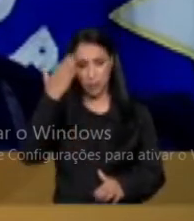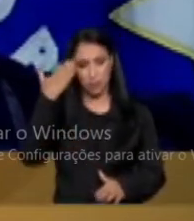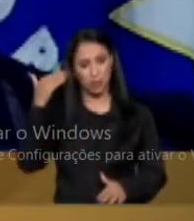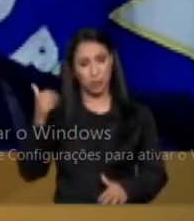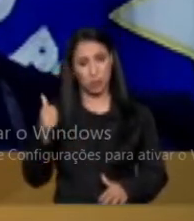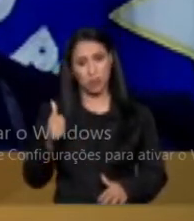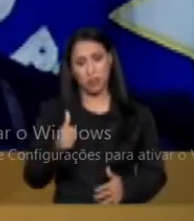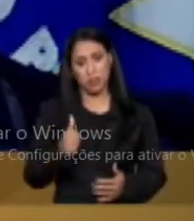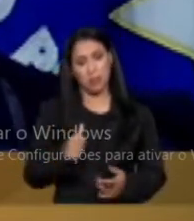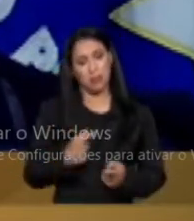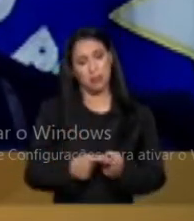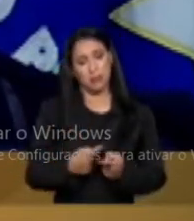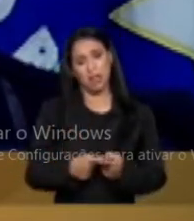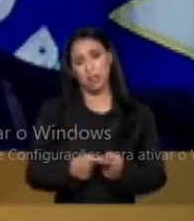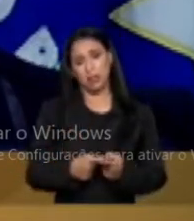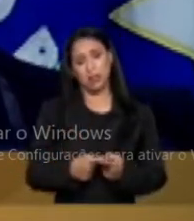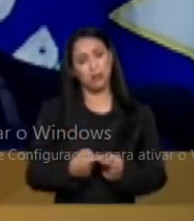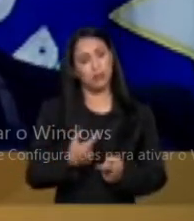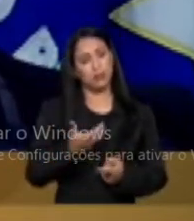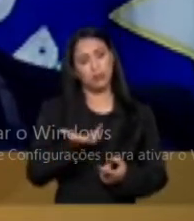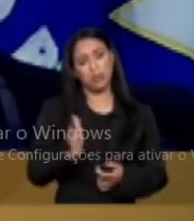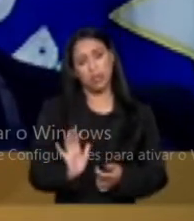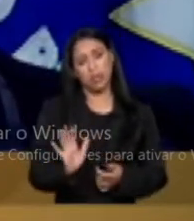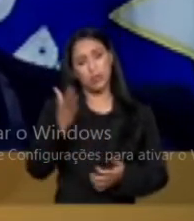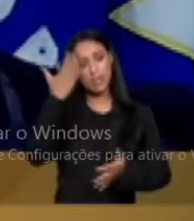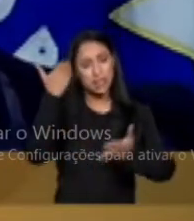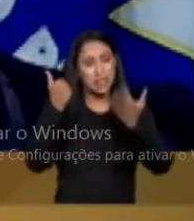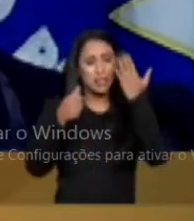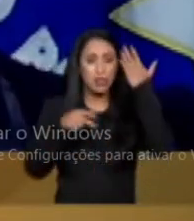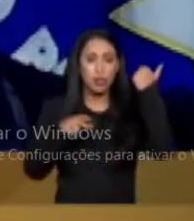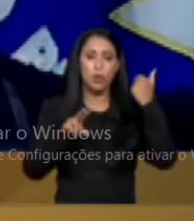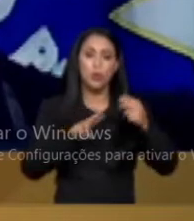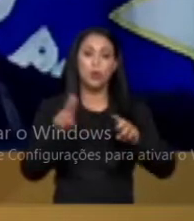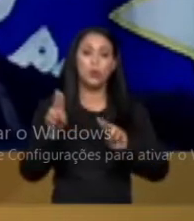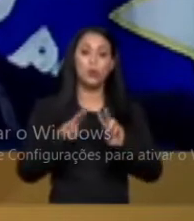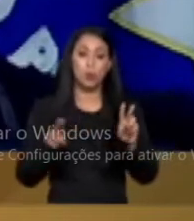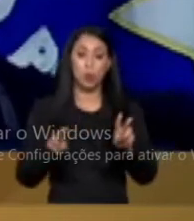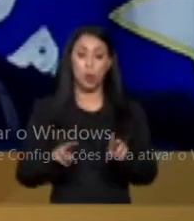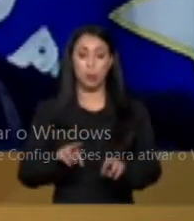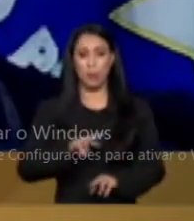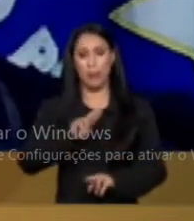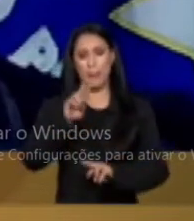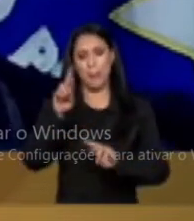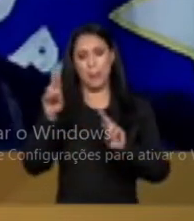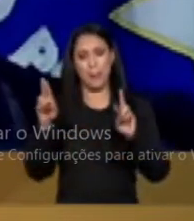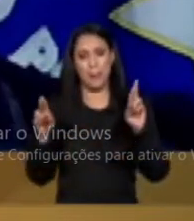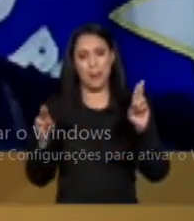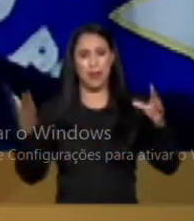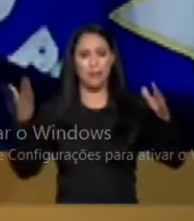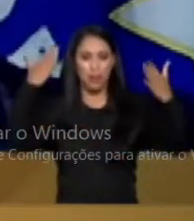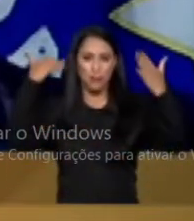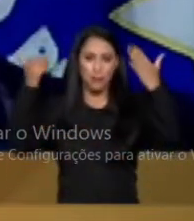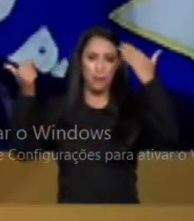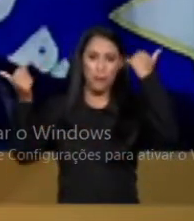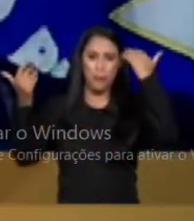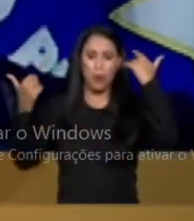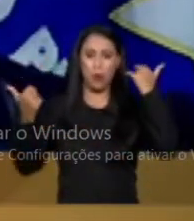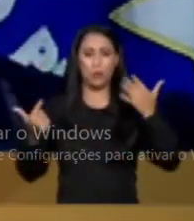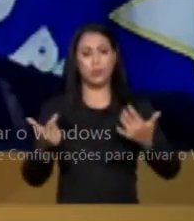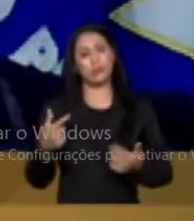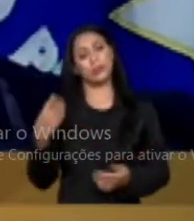tantos grandes artistas da nossa constelação, que muito honra o